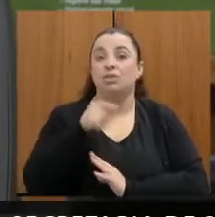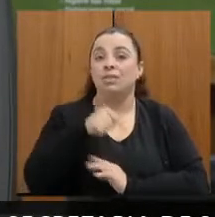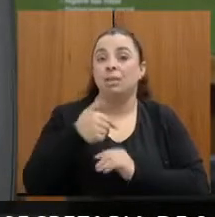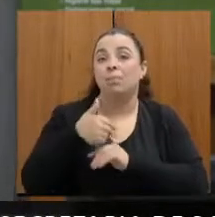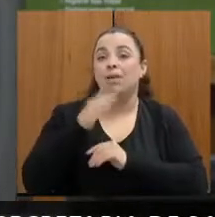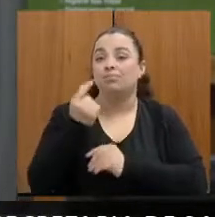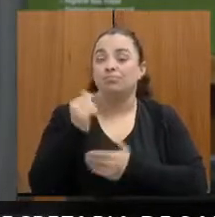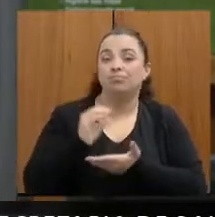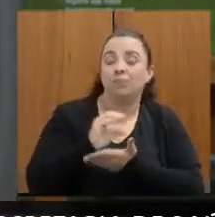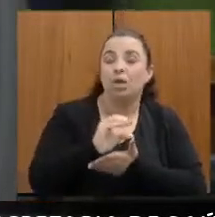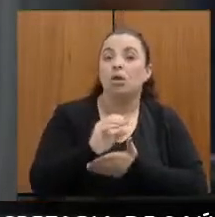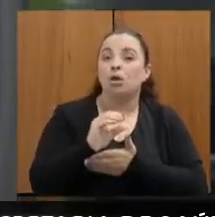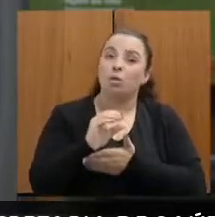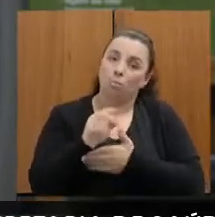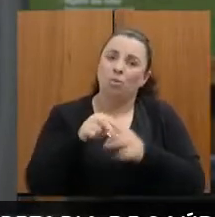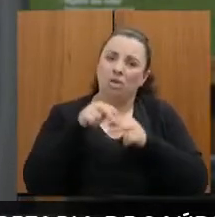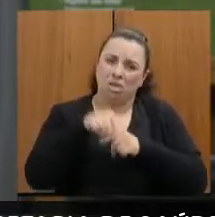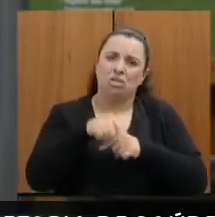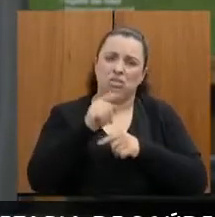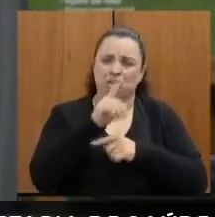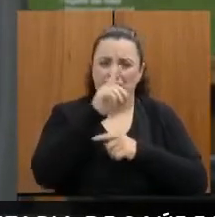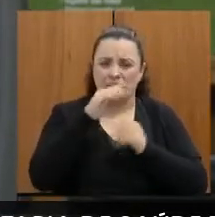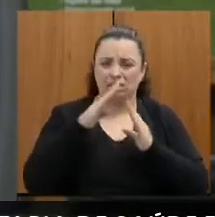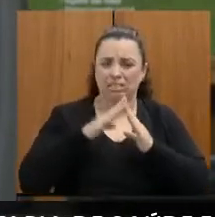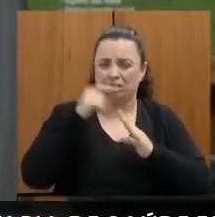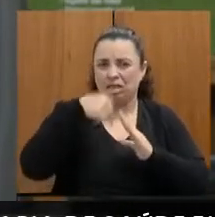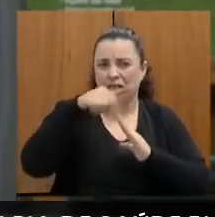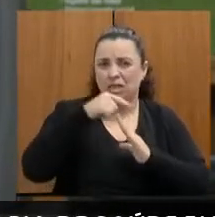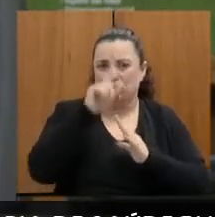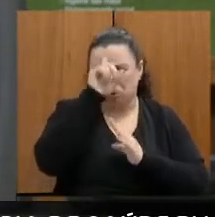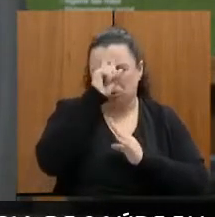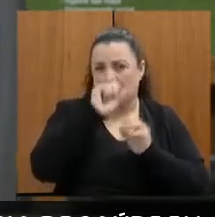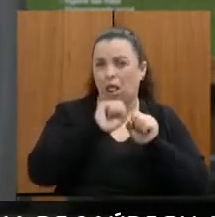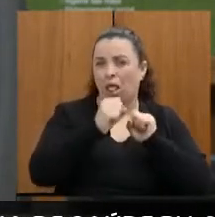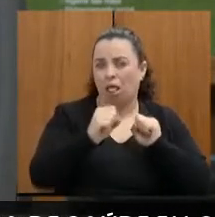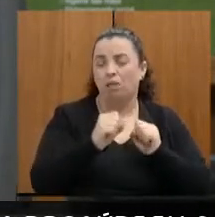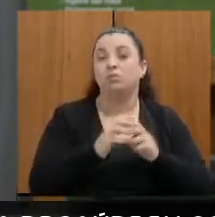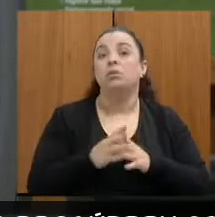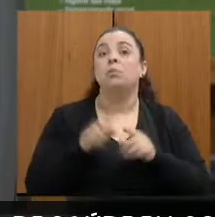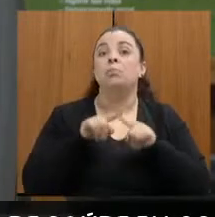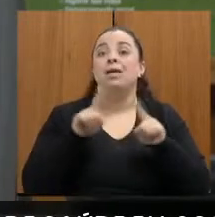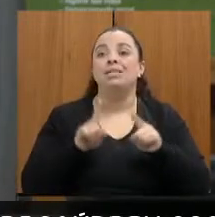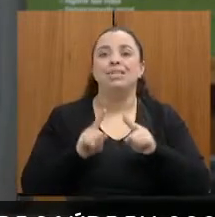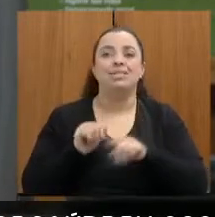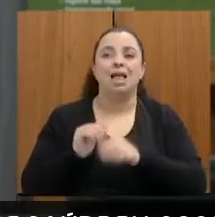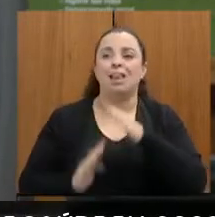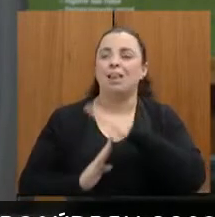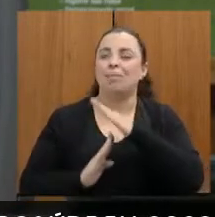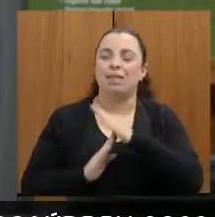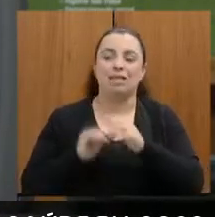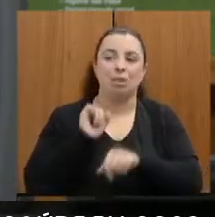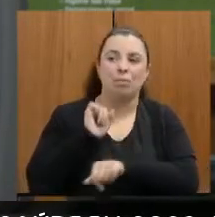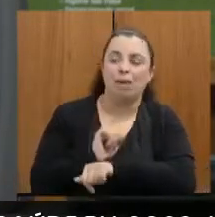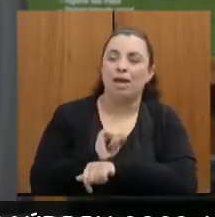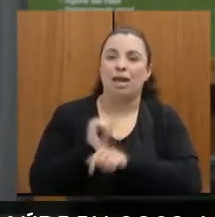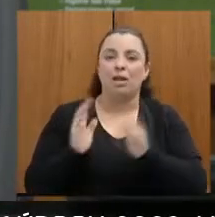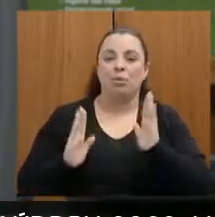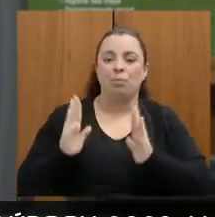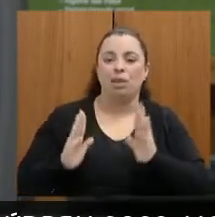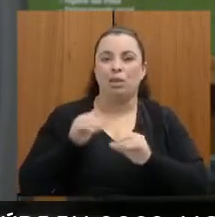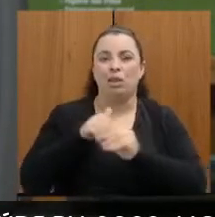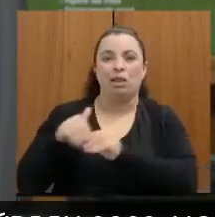tamanho dele obviamente mas a gente essa vedação realmente nos atrapalha muito em não poder mandar para